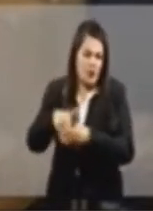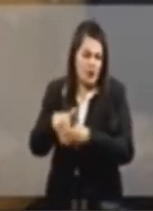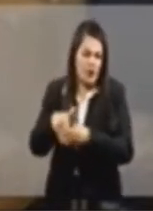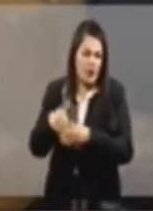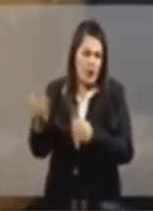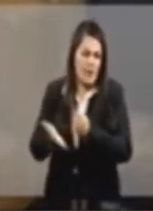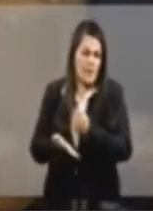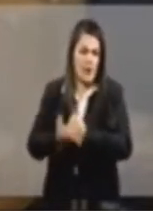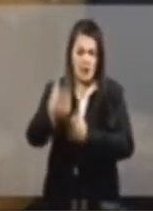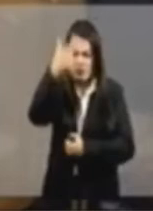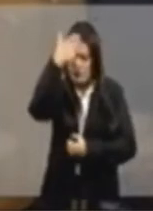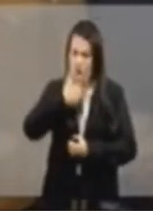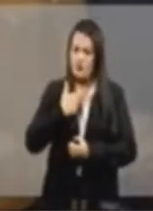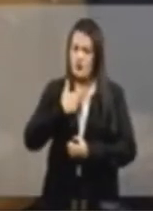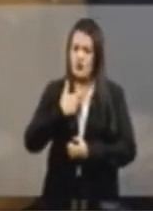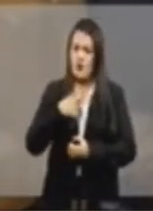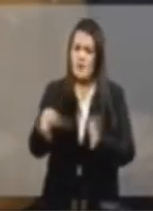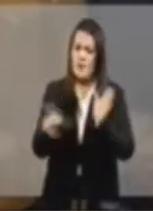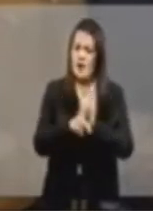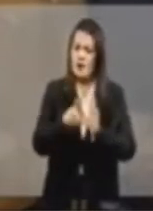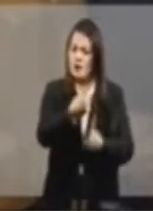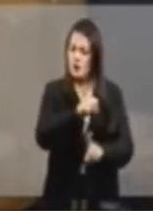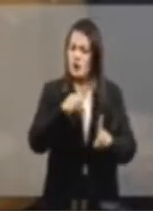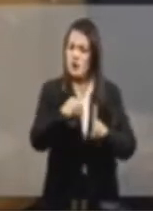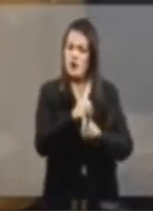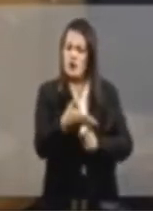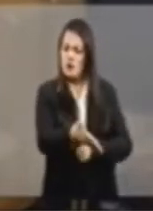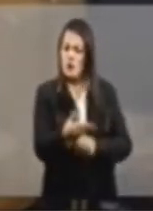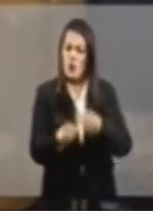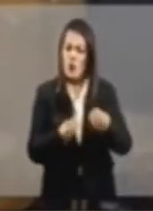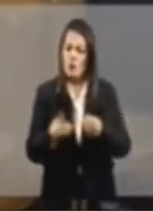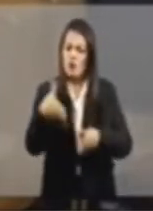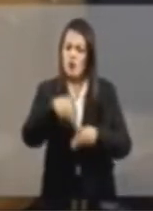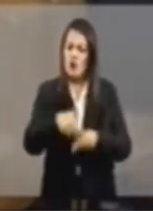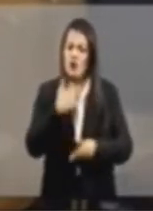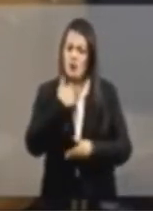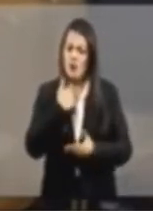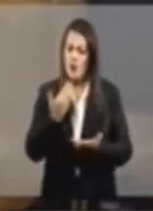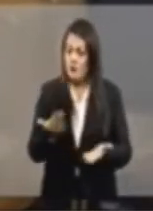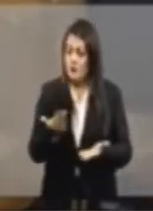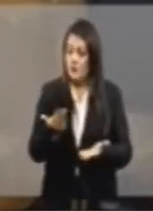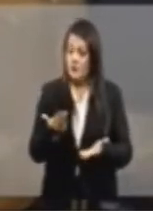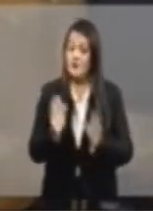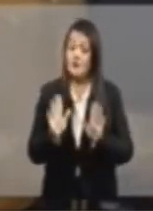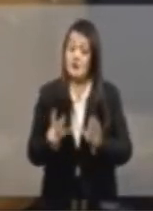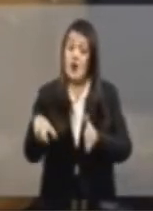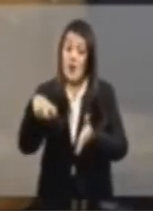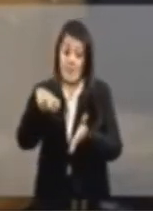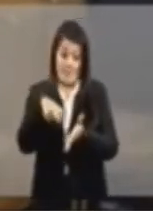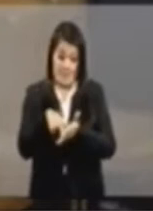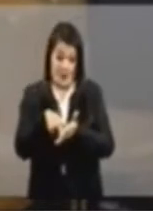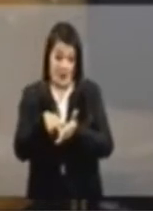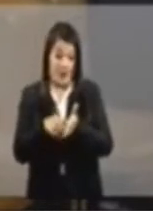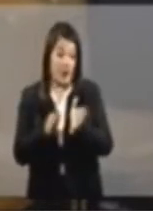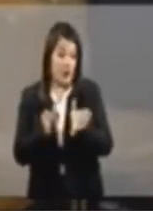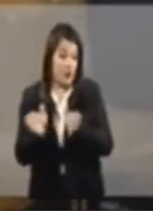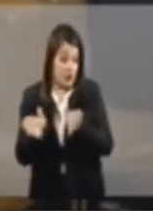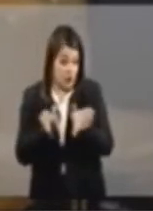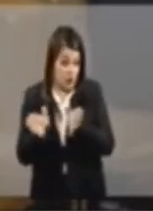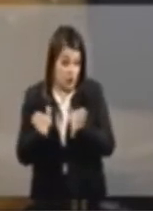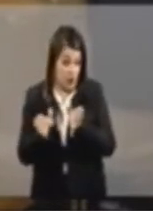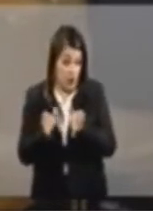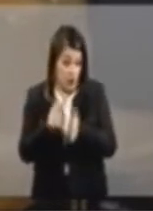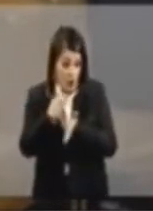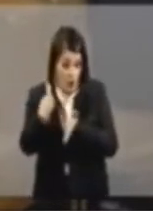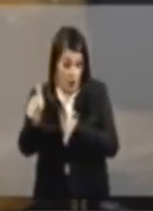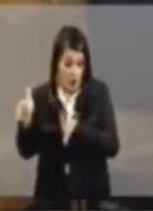configurar o seu pertencimento à comunidade no caso da pena alternativa a contradição é ainda maior